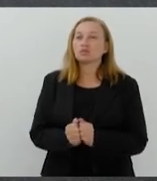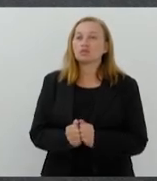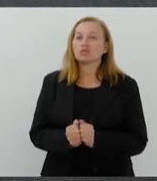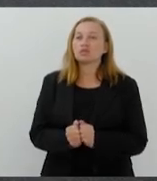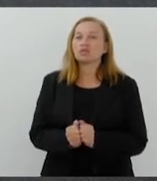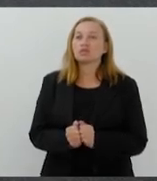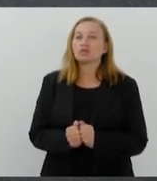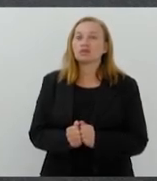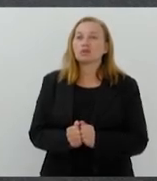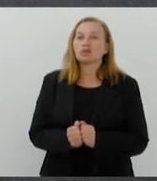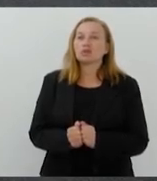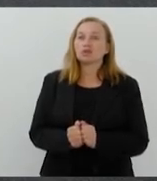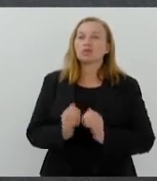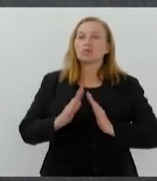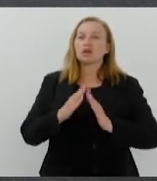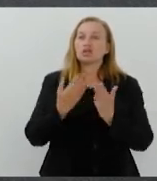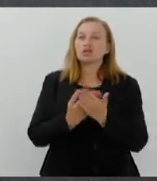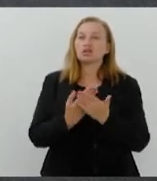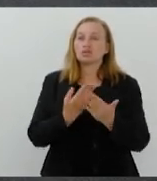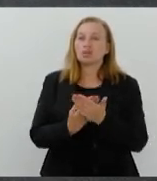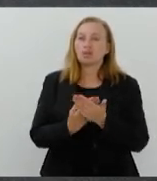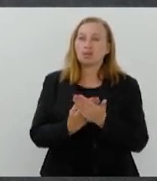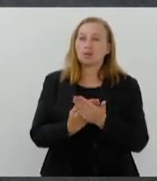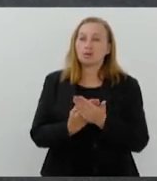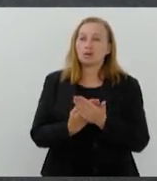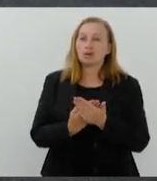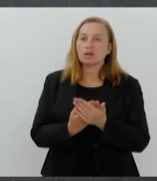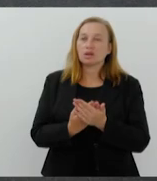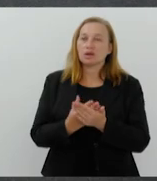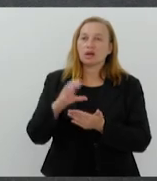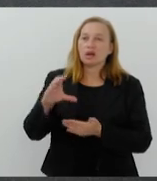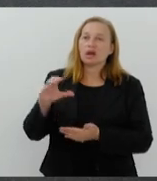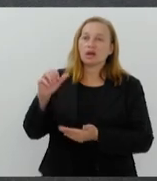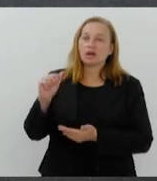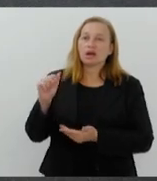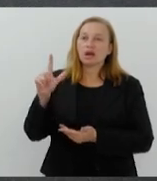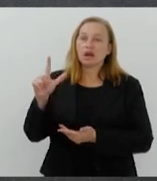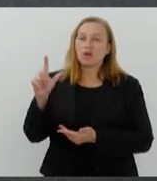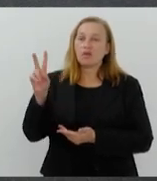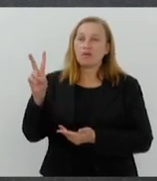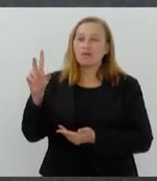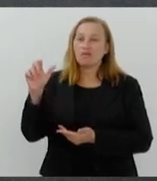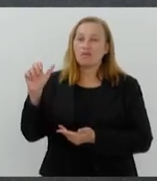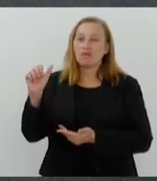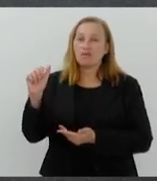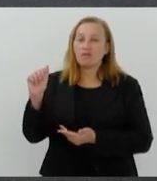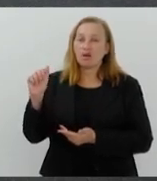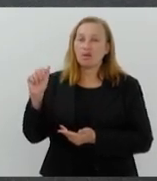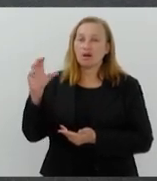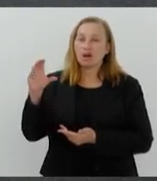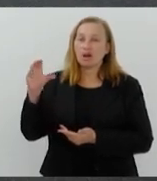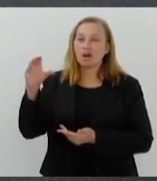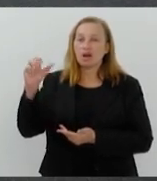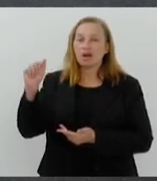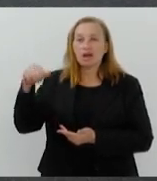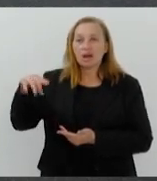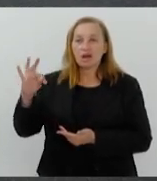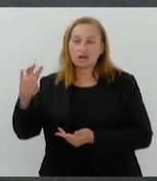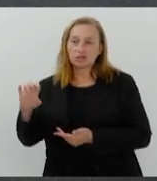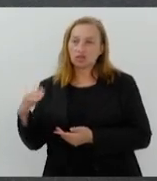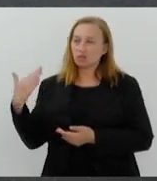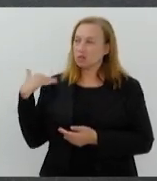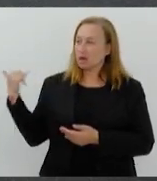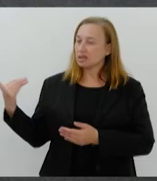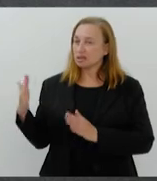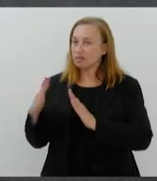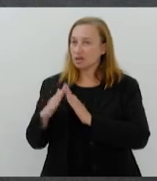sobre o Colégio Amaro Cavalcante. Além de tudo o que a deputada falou do Amaro Cavalcante, o Amaro Cavalcante é ao lado da minha casa,